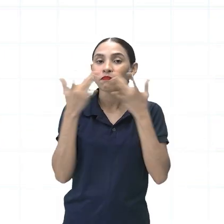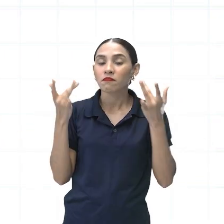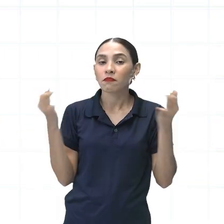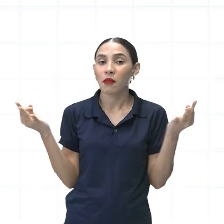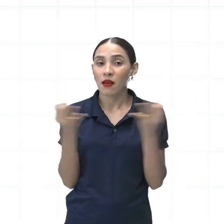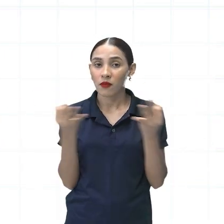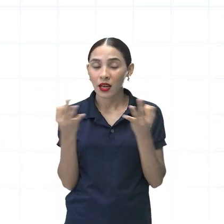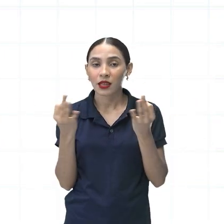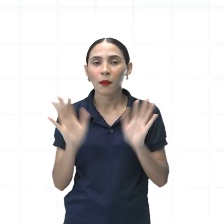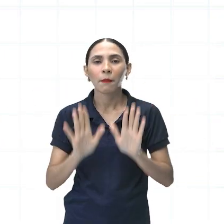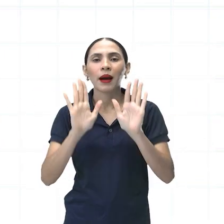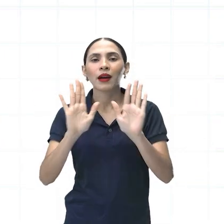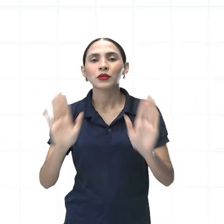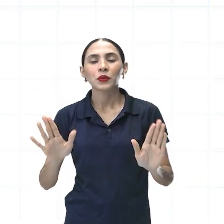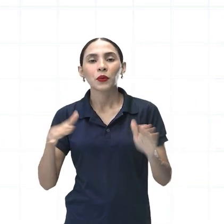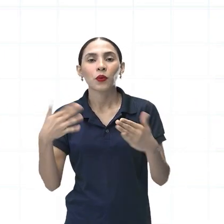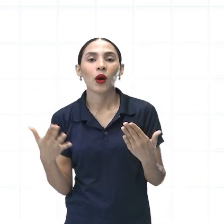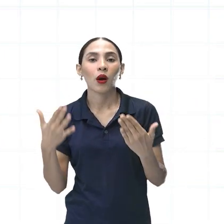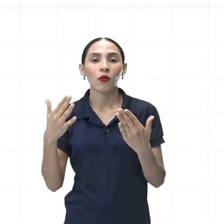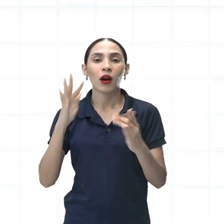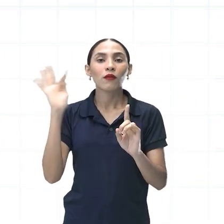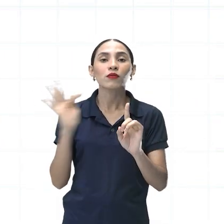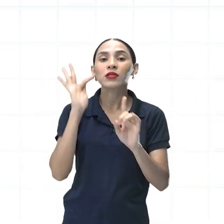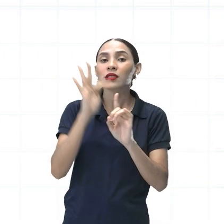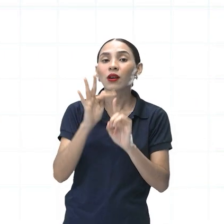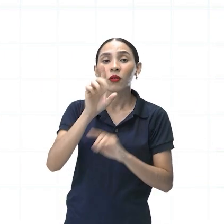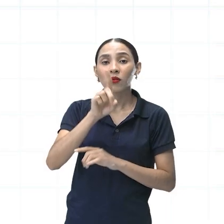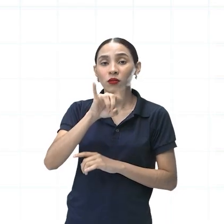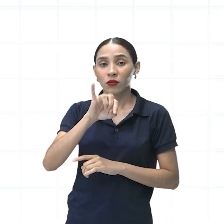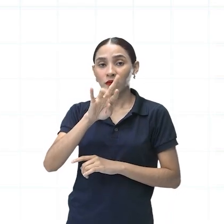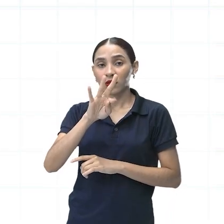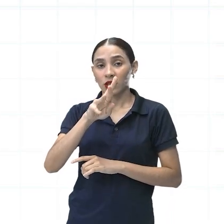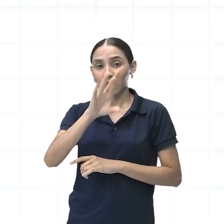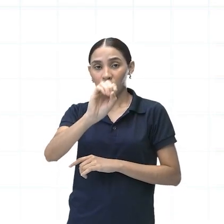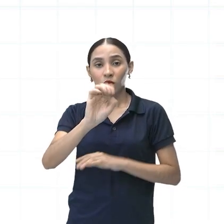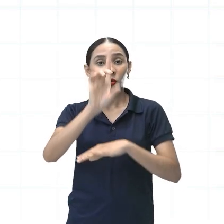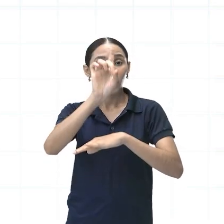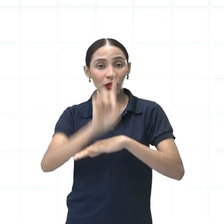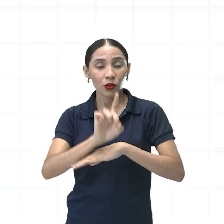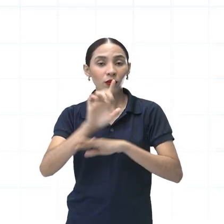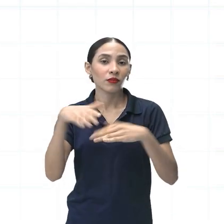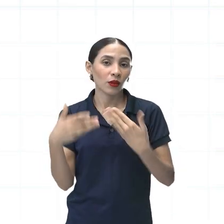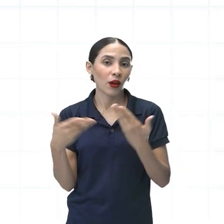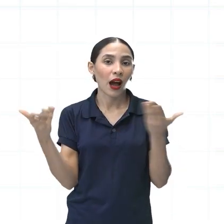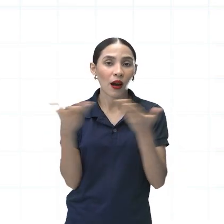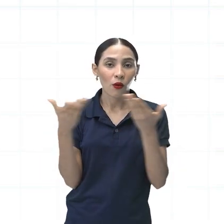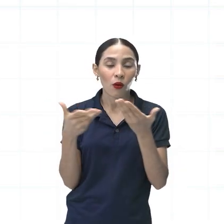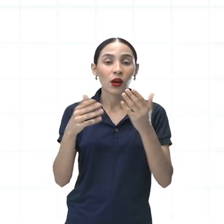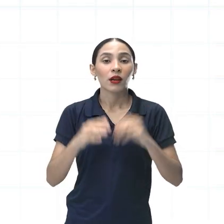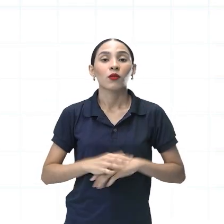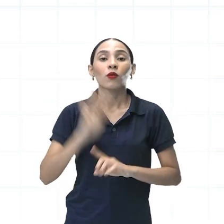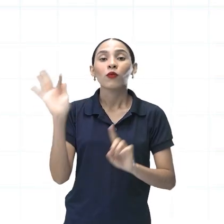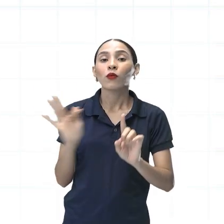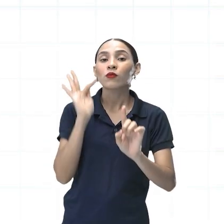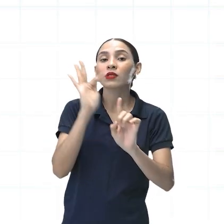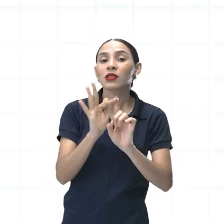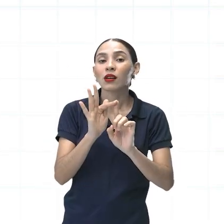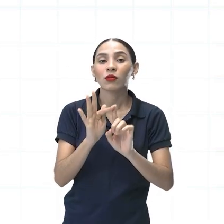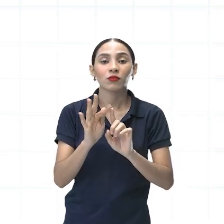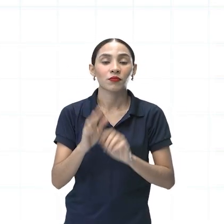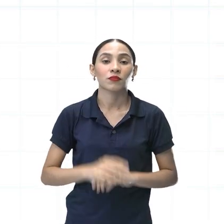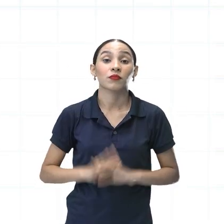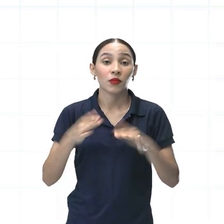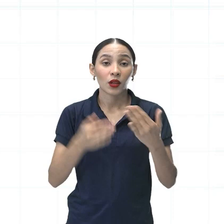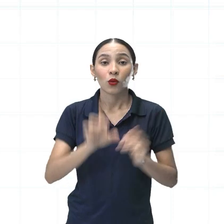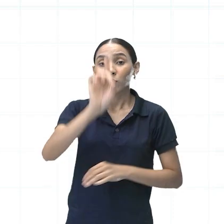E qual é a função do diretor? Nós falamos da definição, agora nós vamos falar da função. O